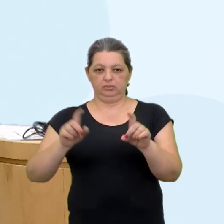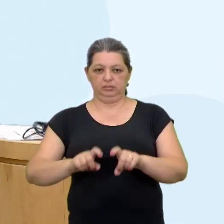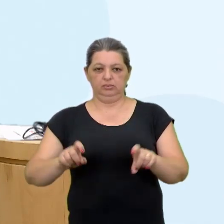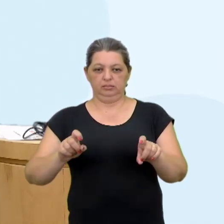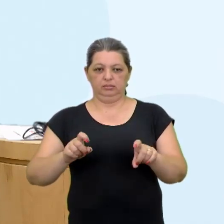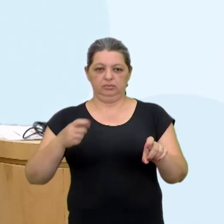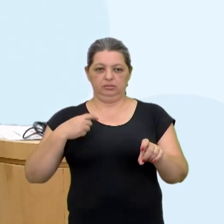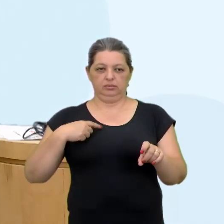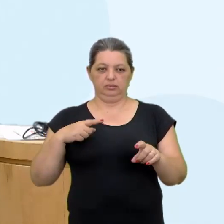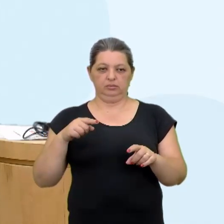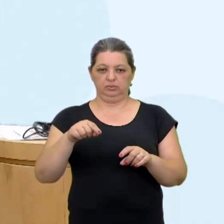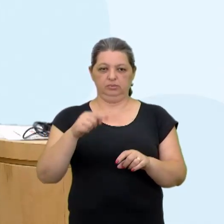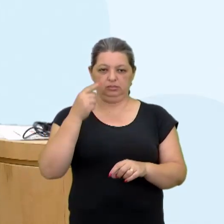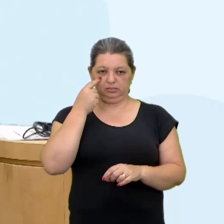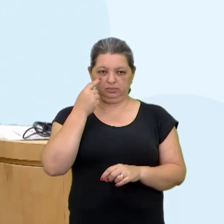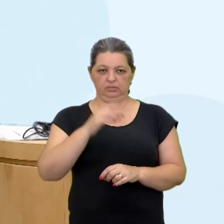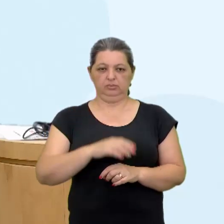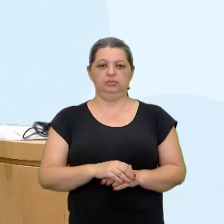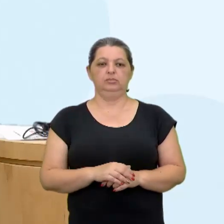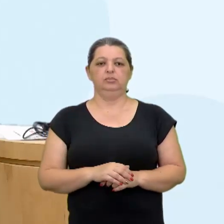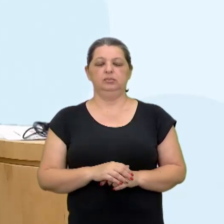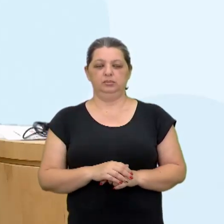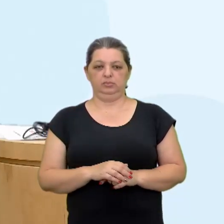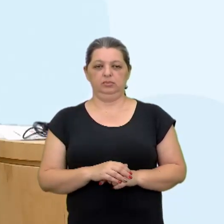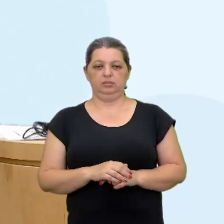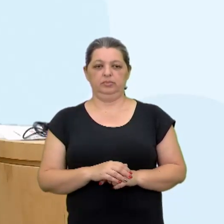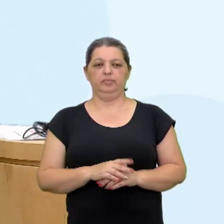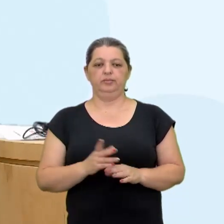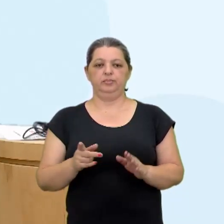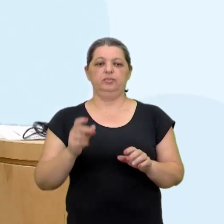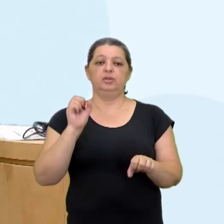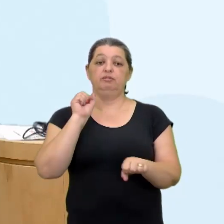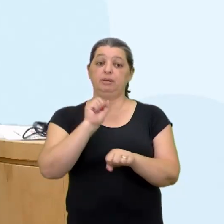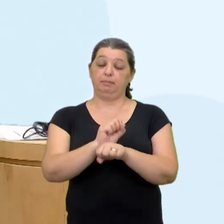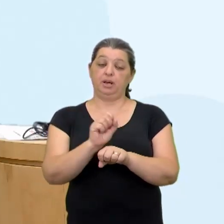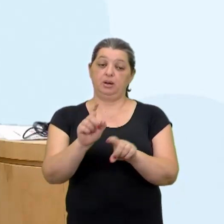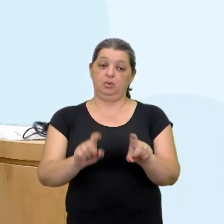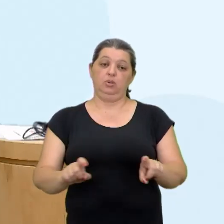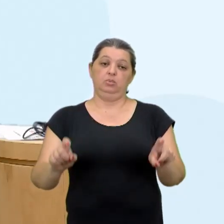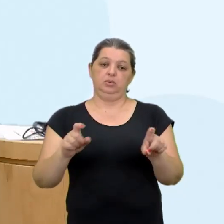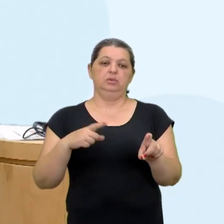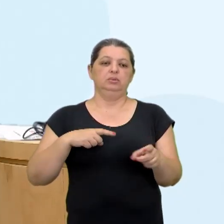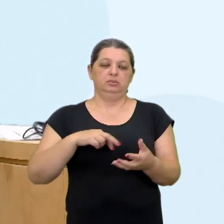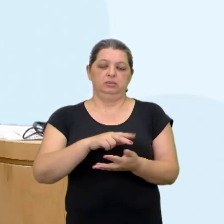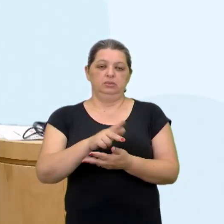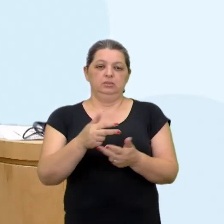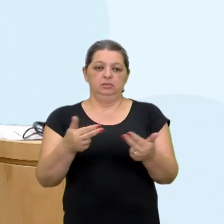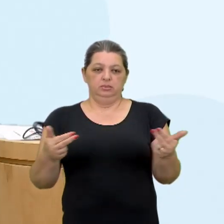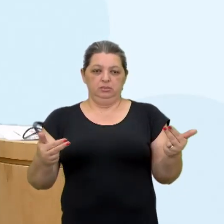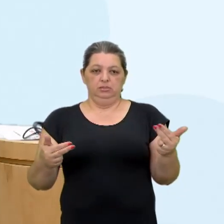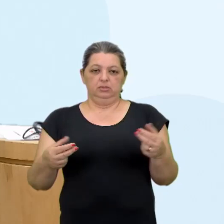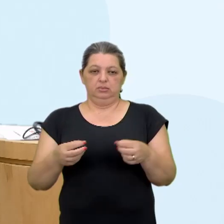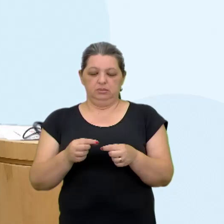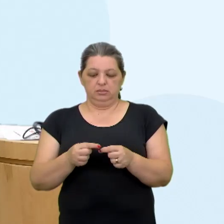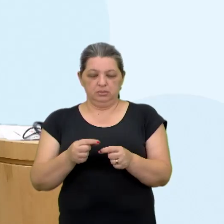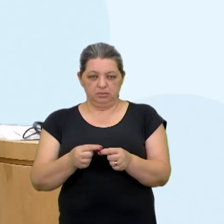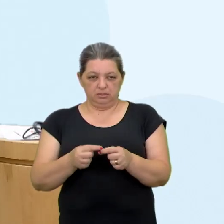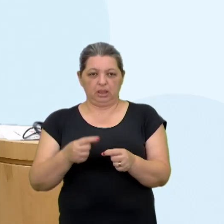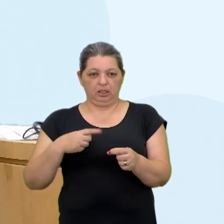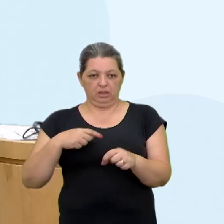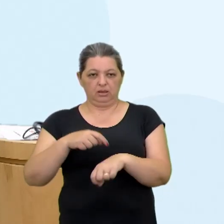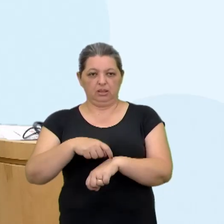É que aí eu vou ficar em cima, mas assim. Ele vai parar as funções do computador. Como muitas coisas que a gente faz no Arduino tem temporizador,